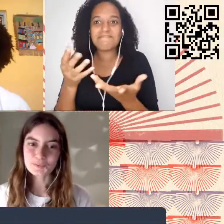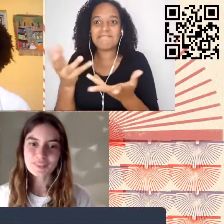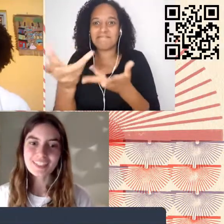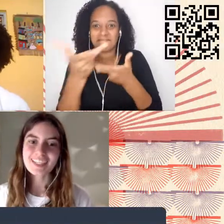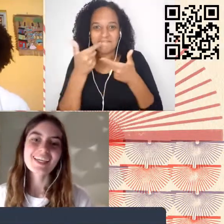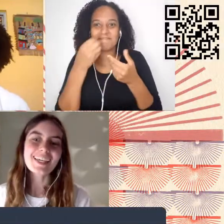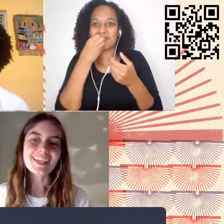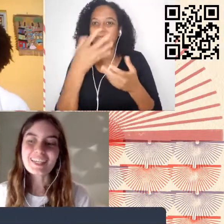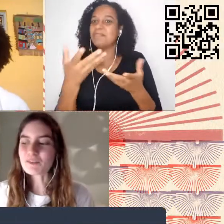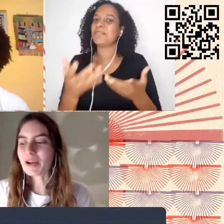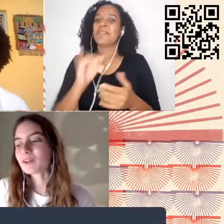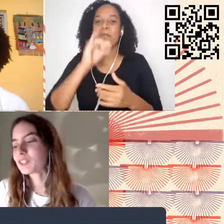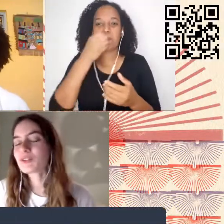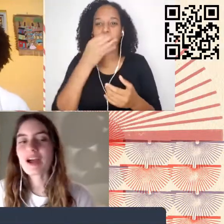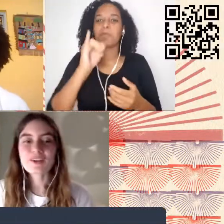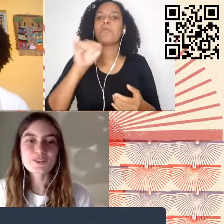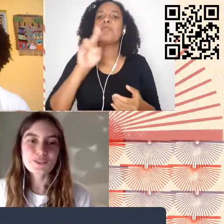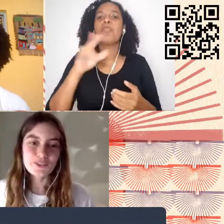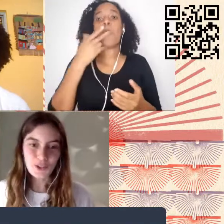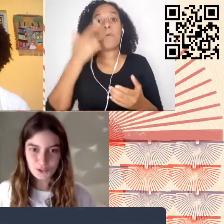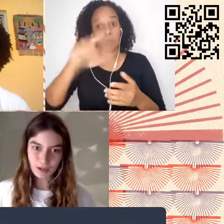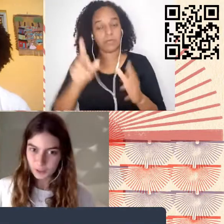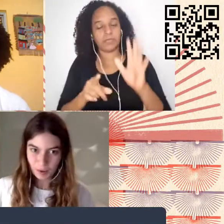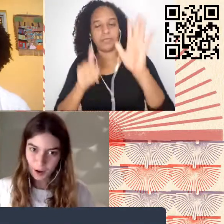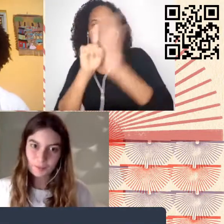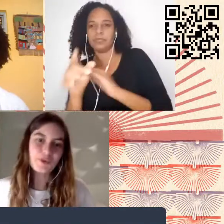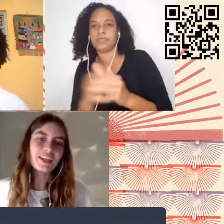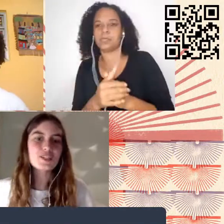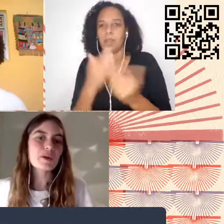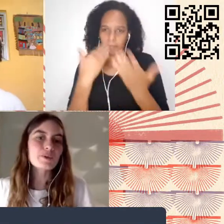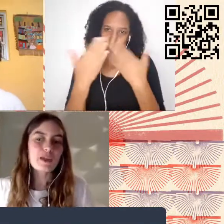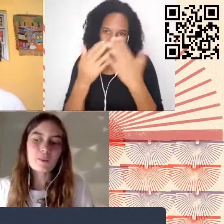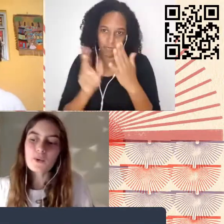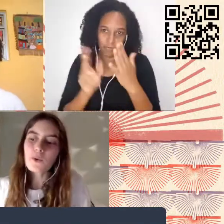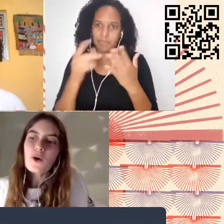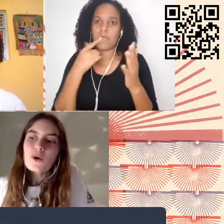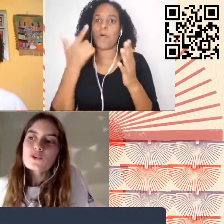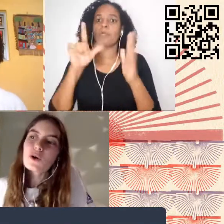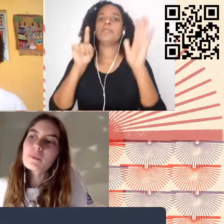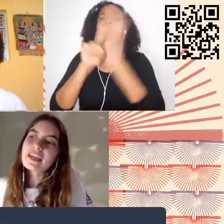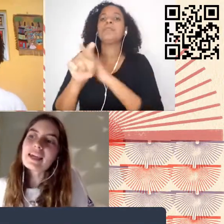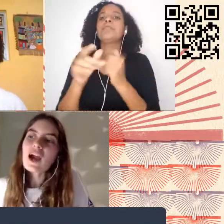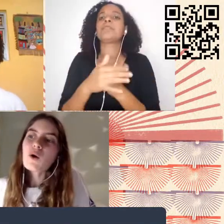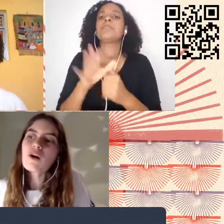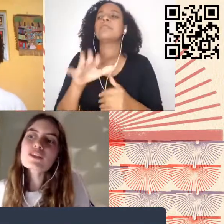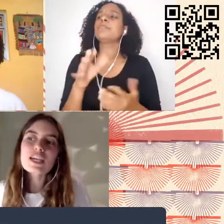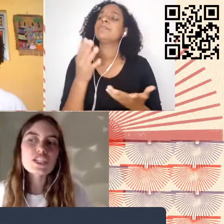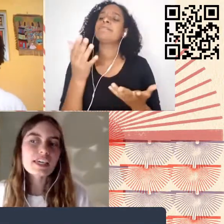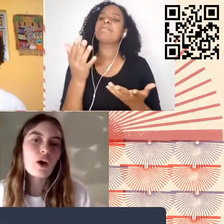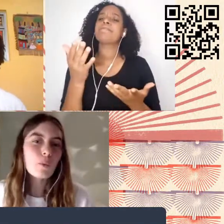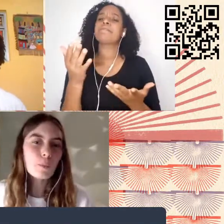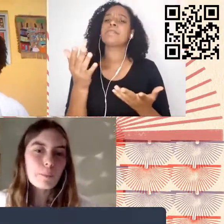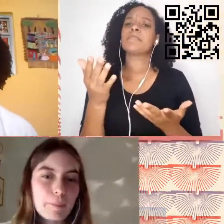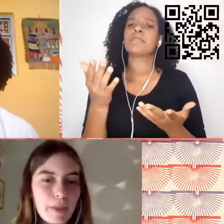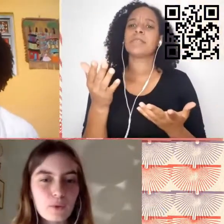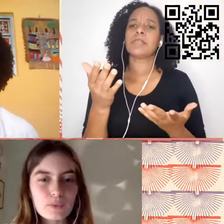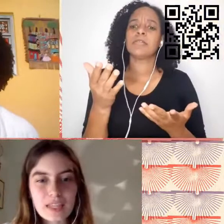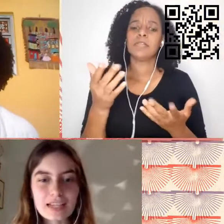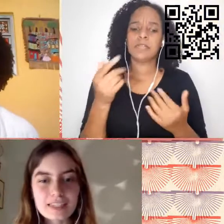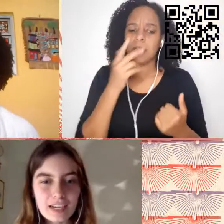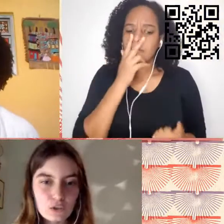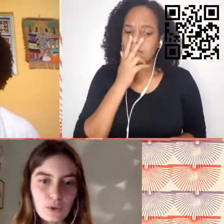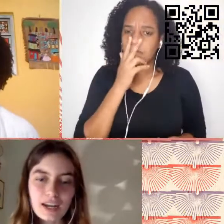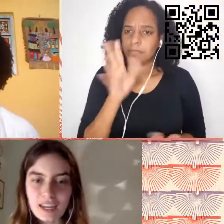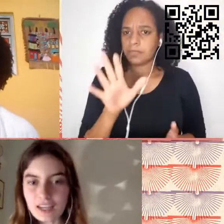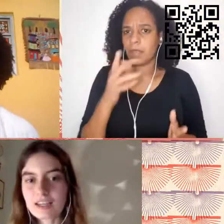incrível, Ju. E para continuar o nosso bate-papo, eu queria te perguntar um pouco sobre qual você acha que é o papel